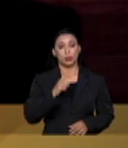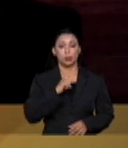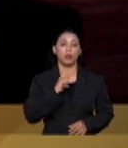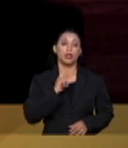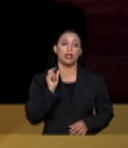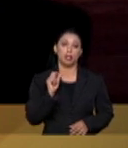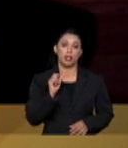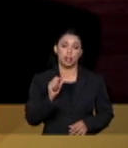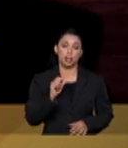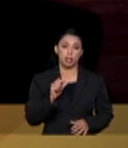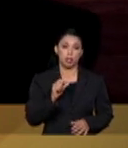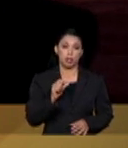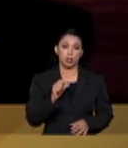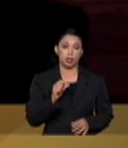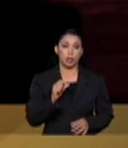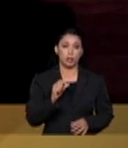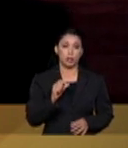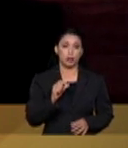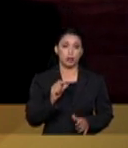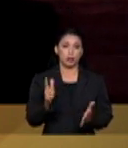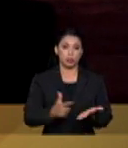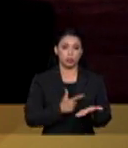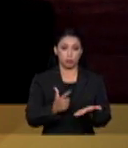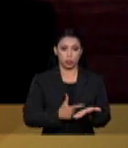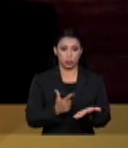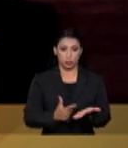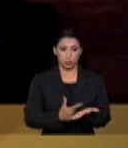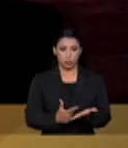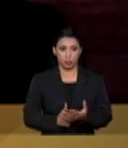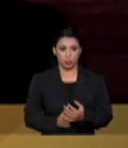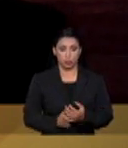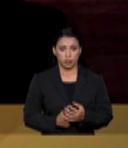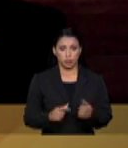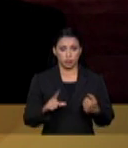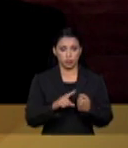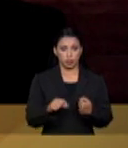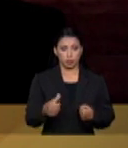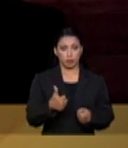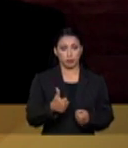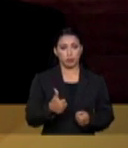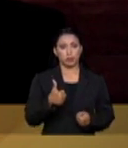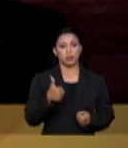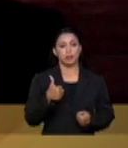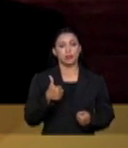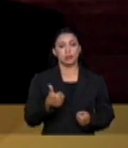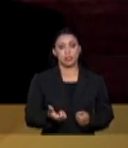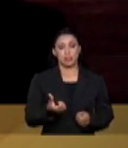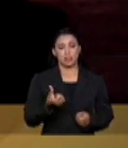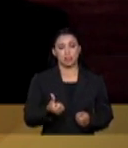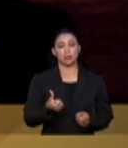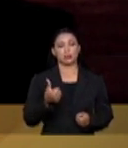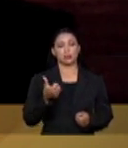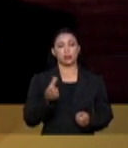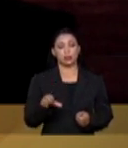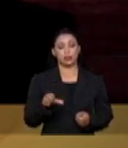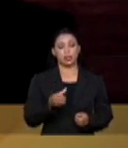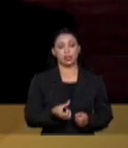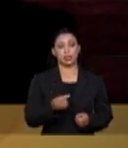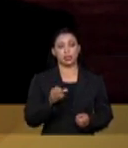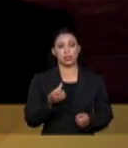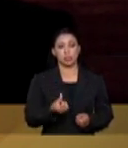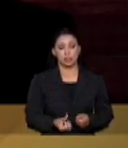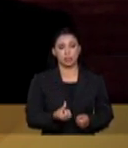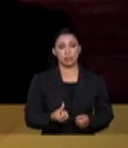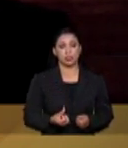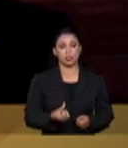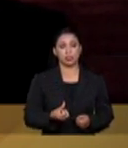de atualizar o que é aliás definido pelo ar em 96 do Código Civil trata-se